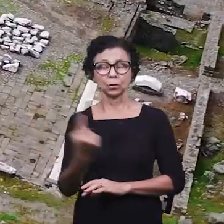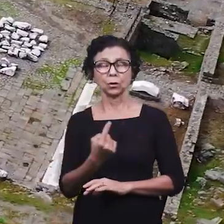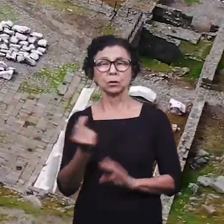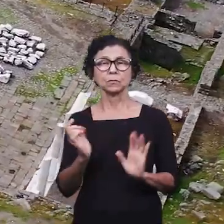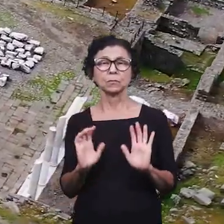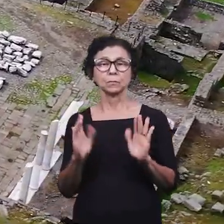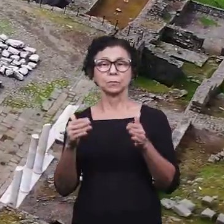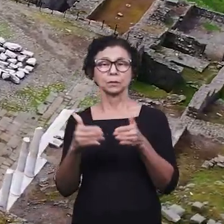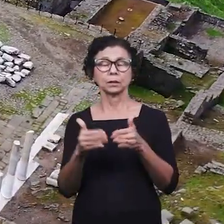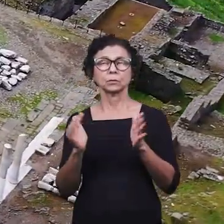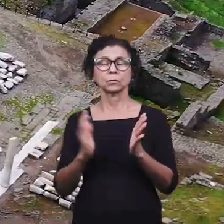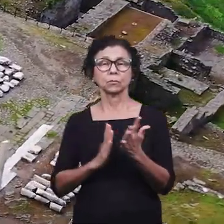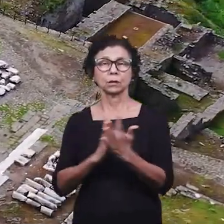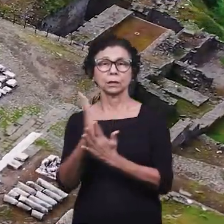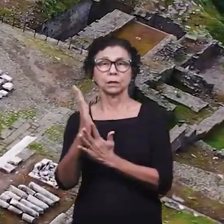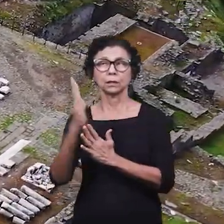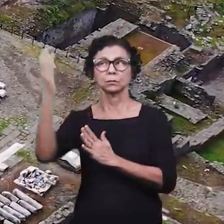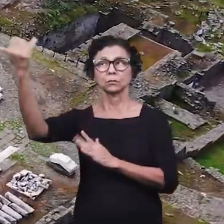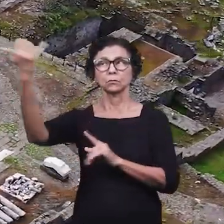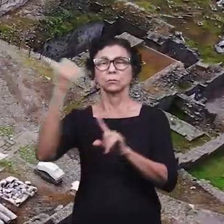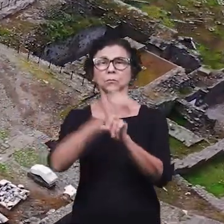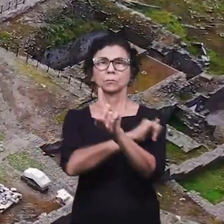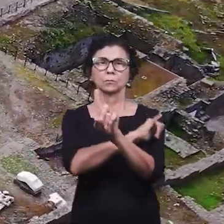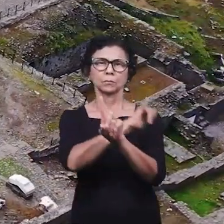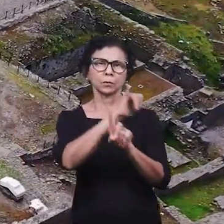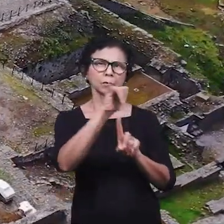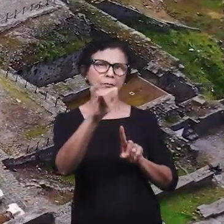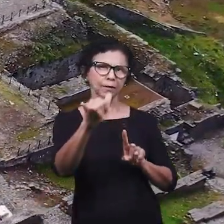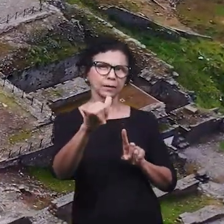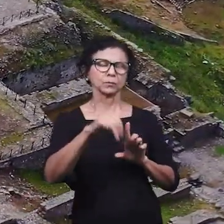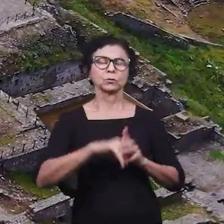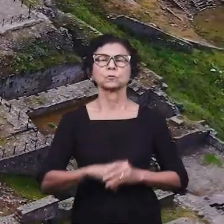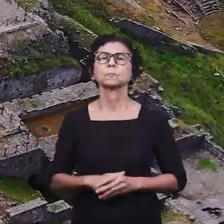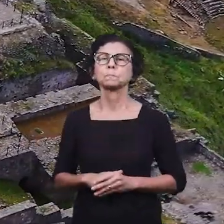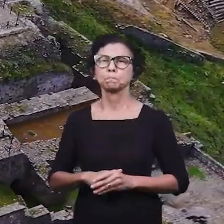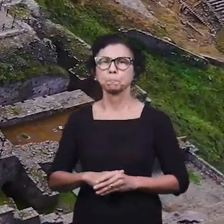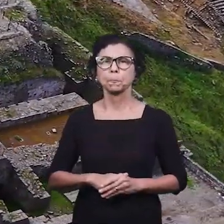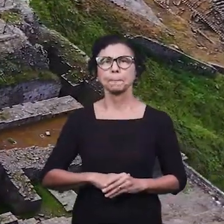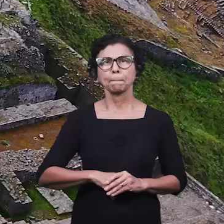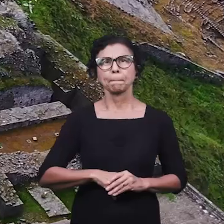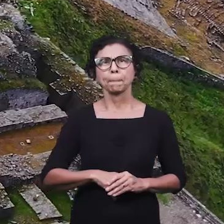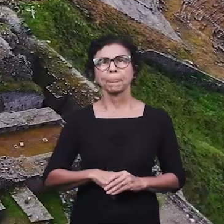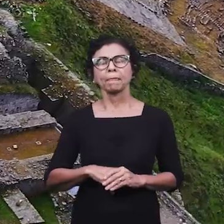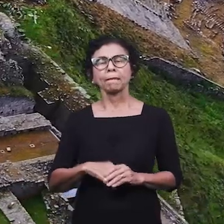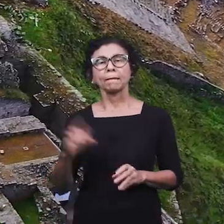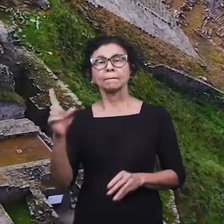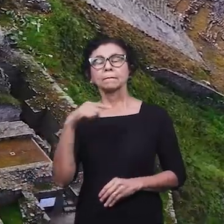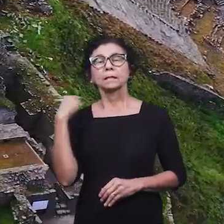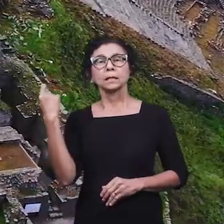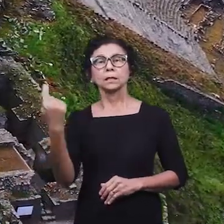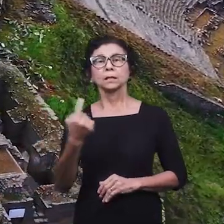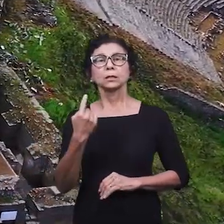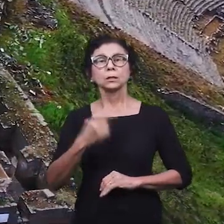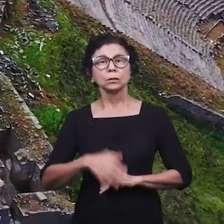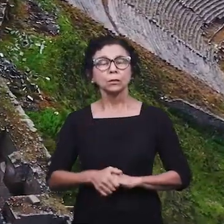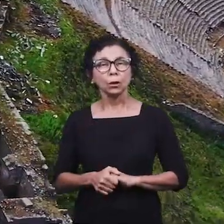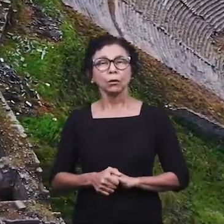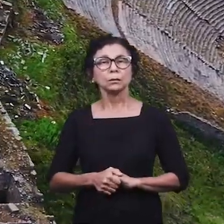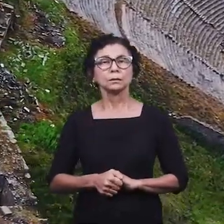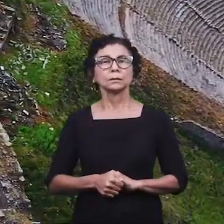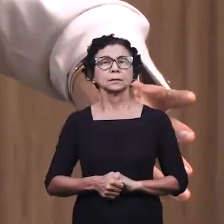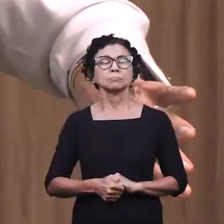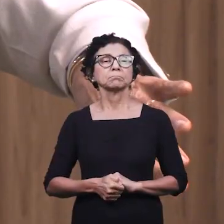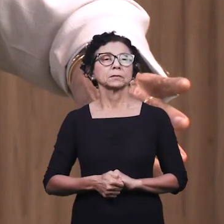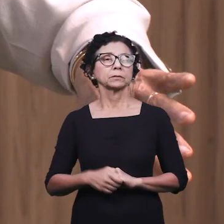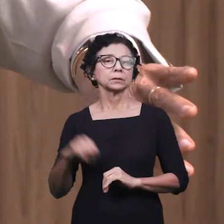Deus, ele vem ano após ano. Quando nós chegamos aqui, nós não estamos excluindo os que chegaram até